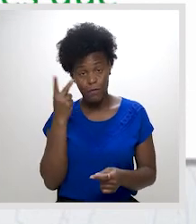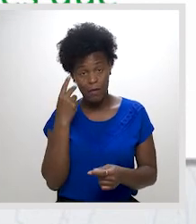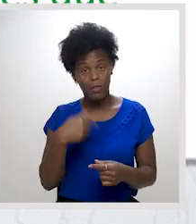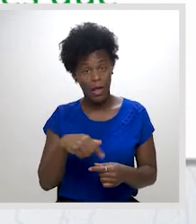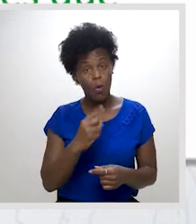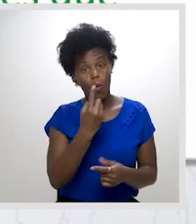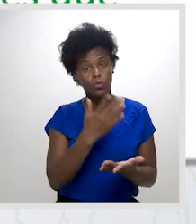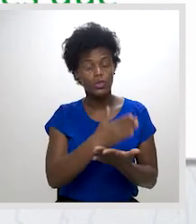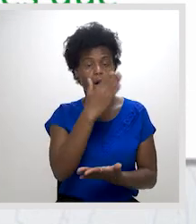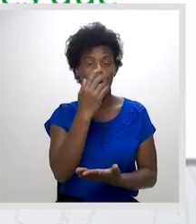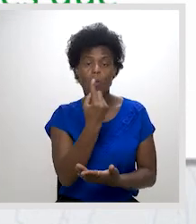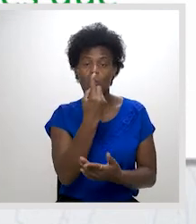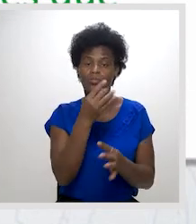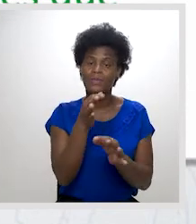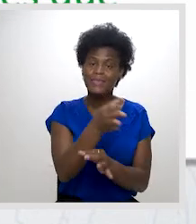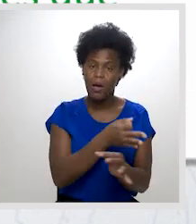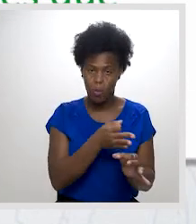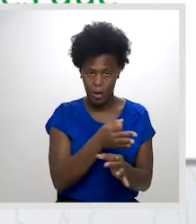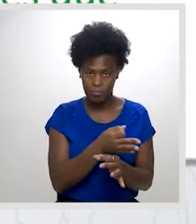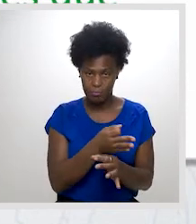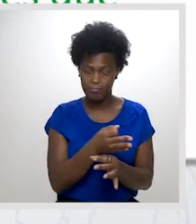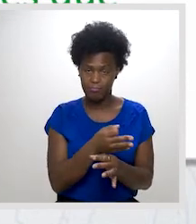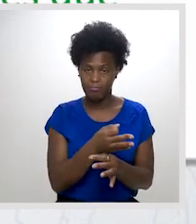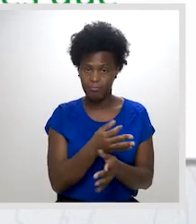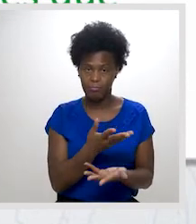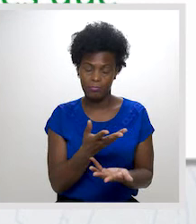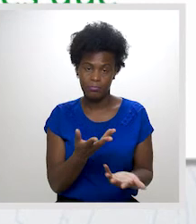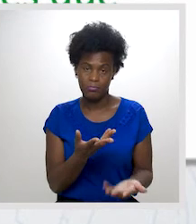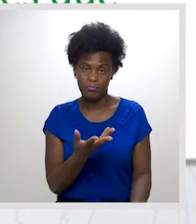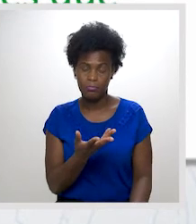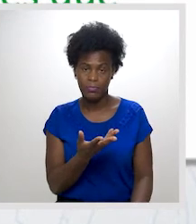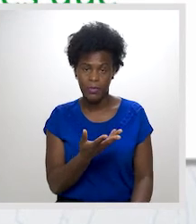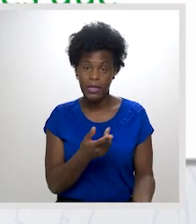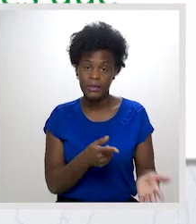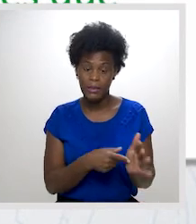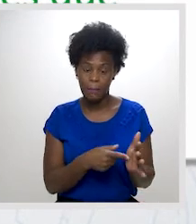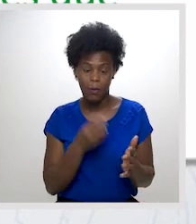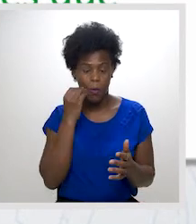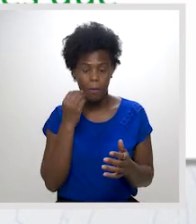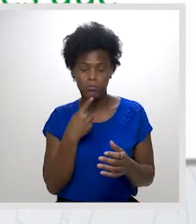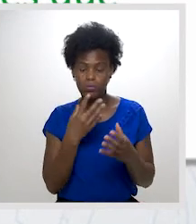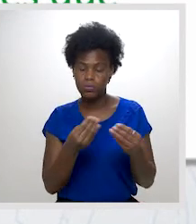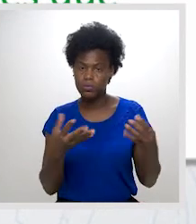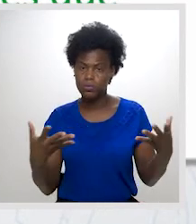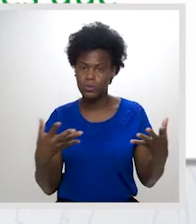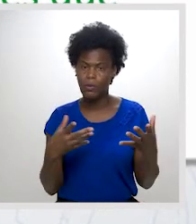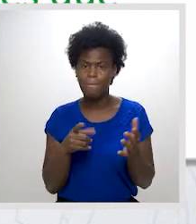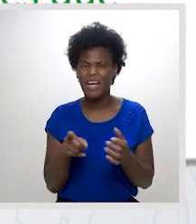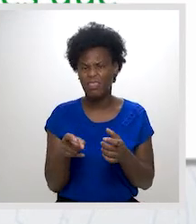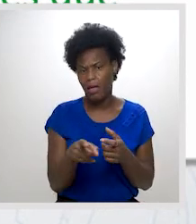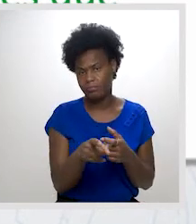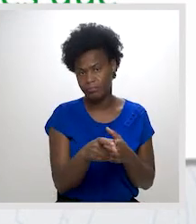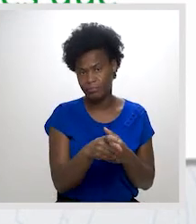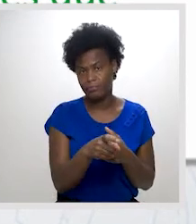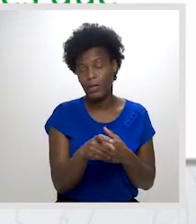vivos constituídos por uma única célula, como a maioria das